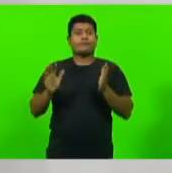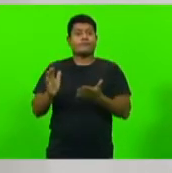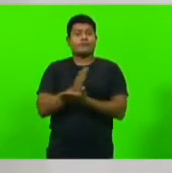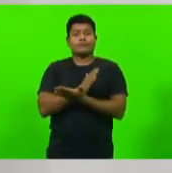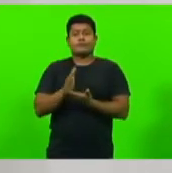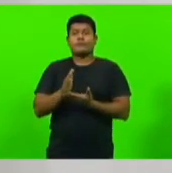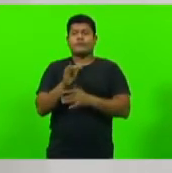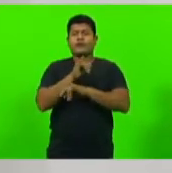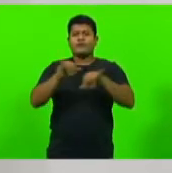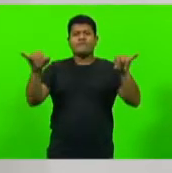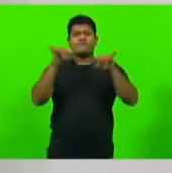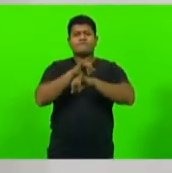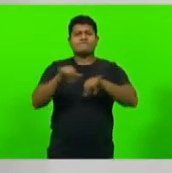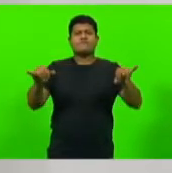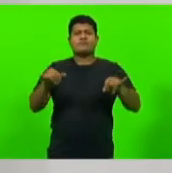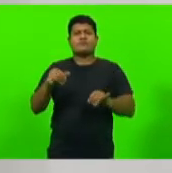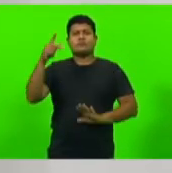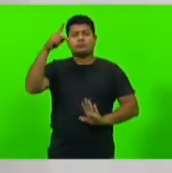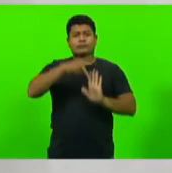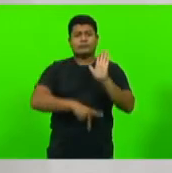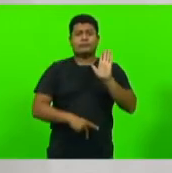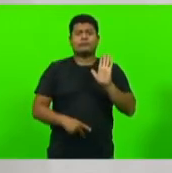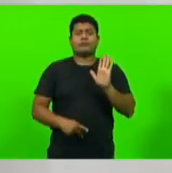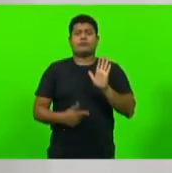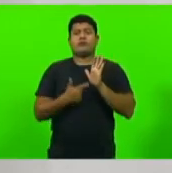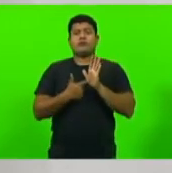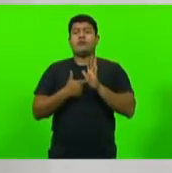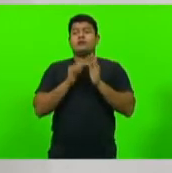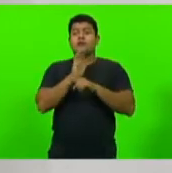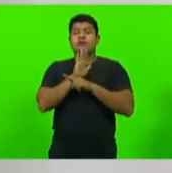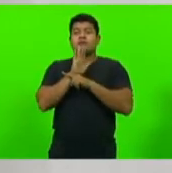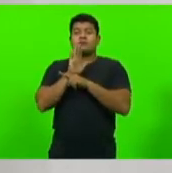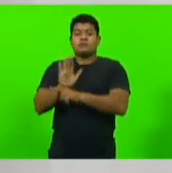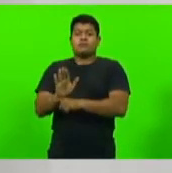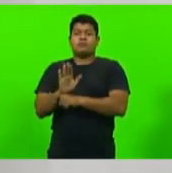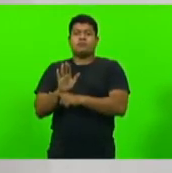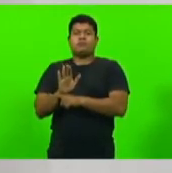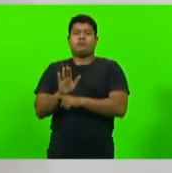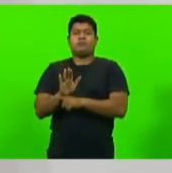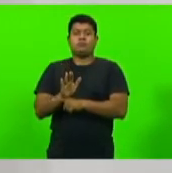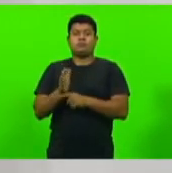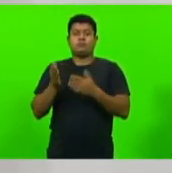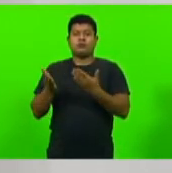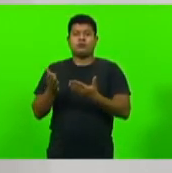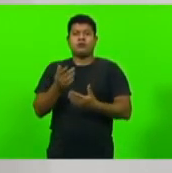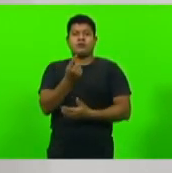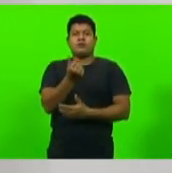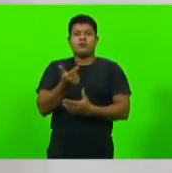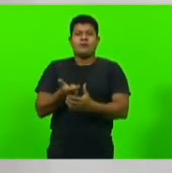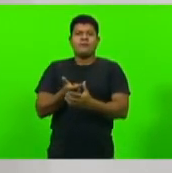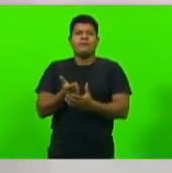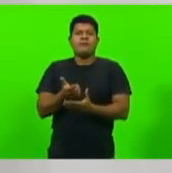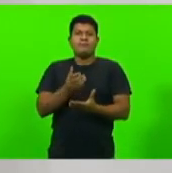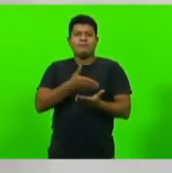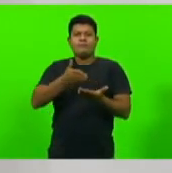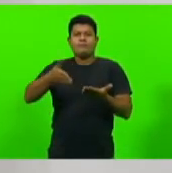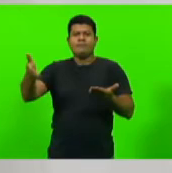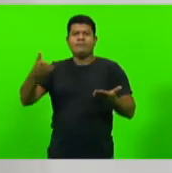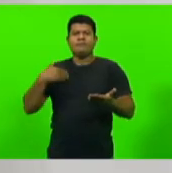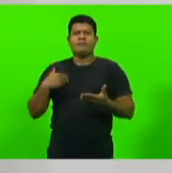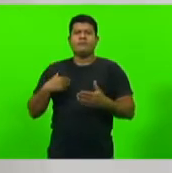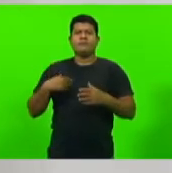falei em projetos para auxiliar o financiamento da irrigação das